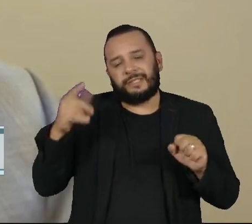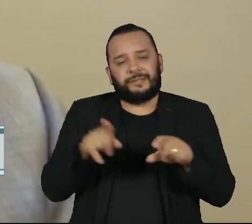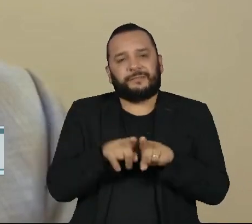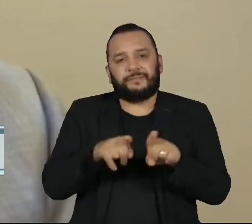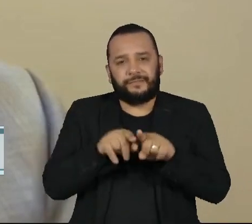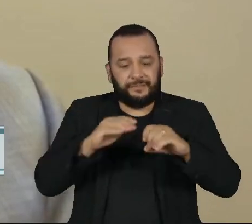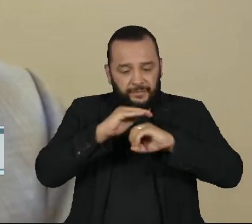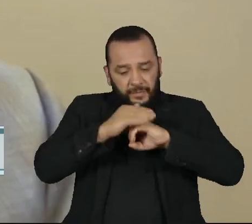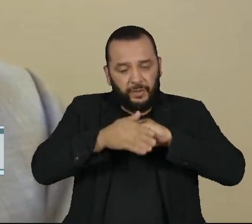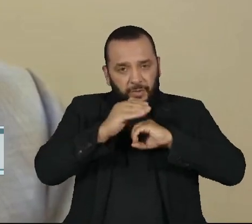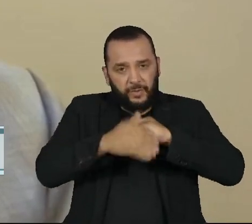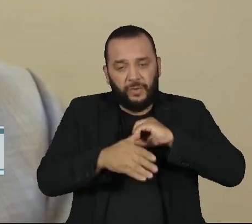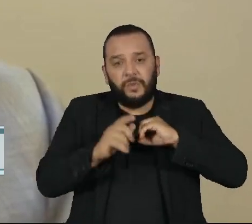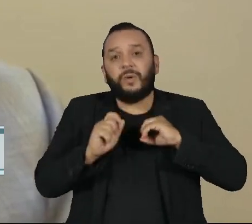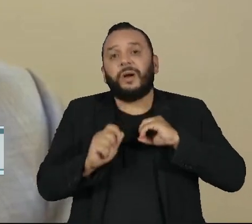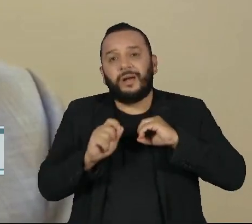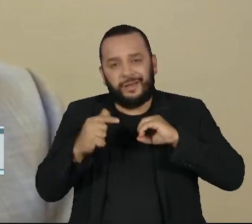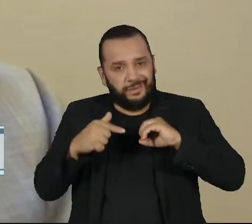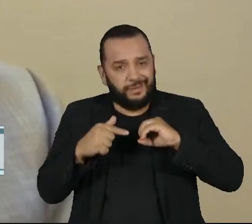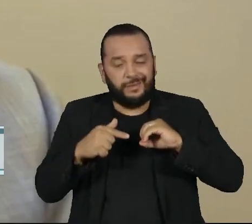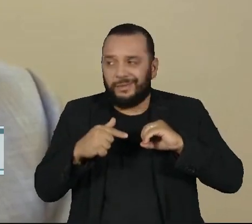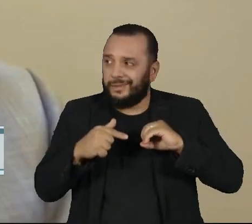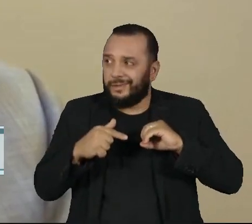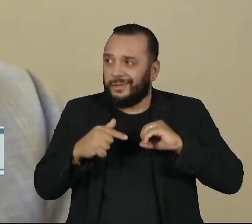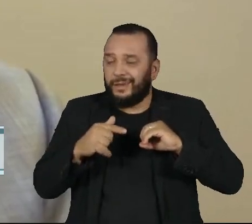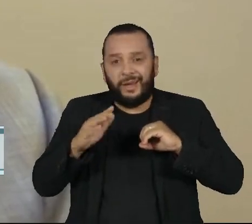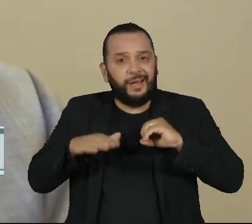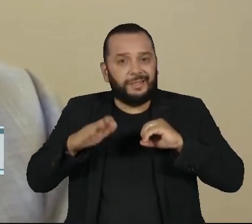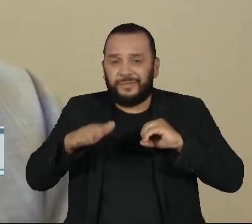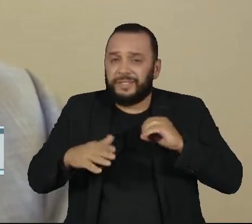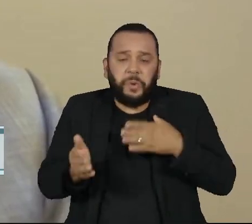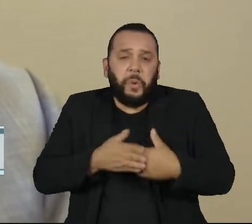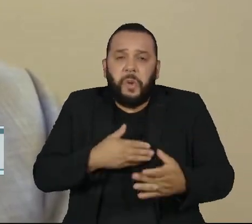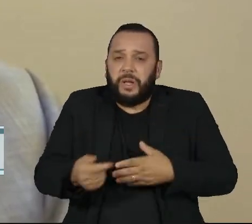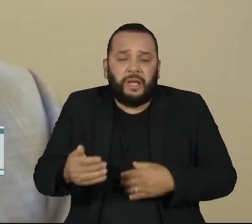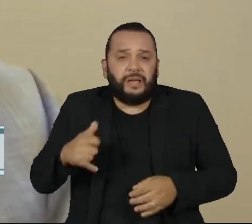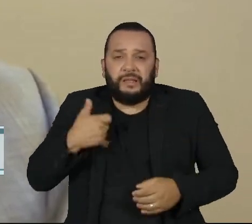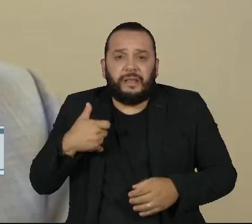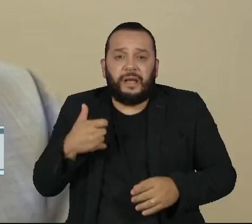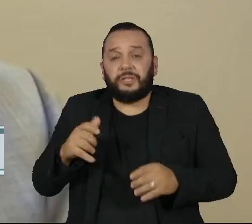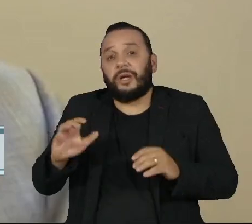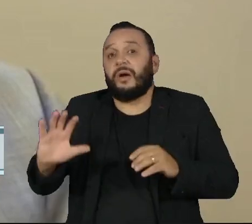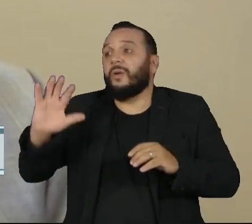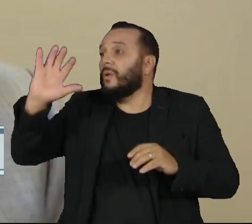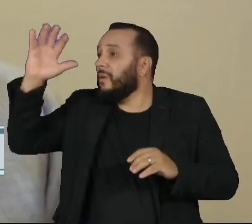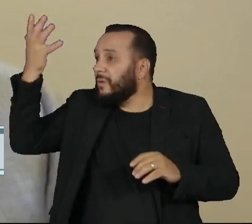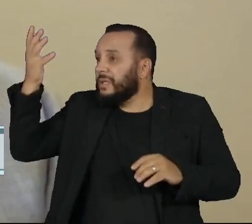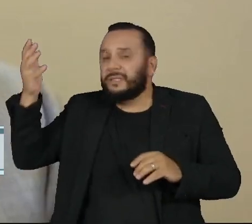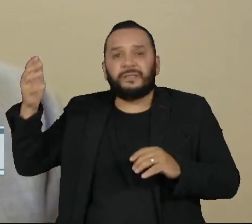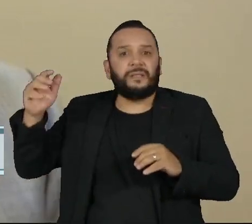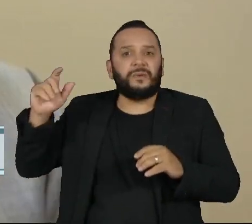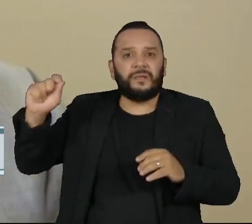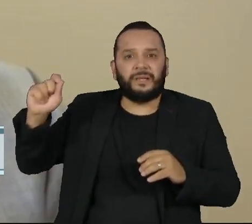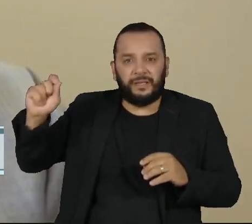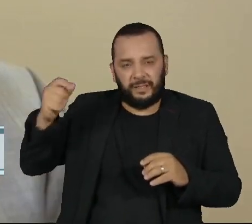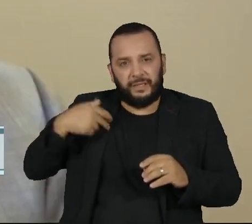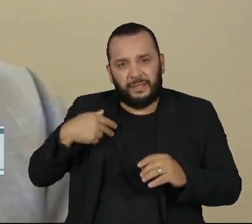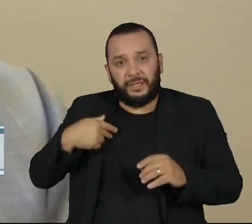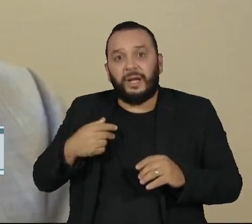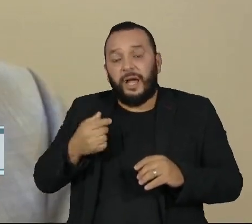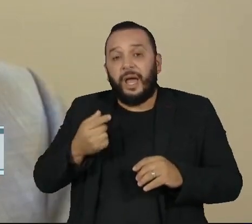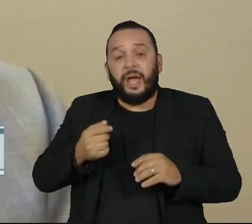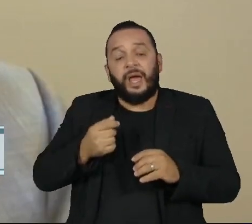glaucoma secundário, que é aquele glaucoma que não tem relação com idade, é causado por algum fator externo. Por exemplo, uso de